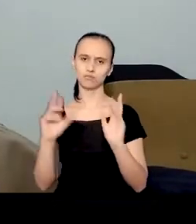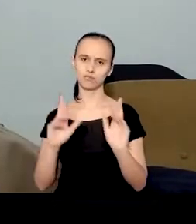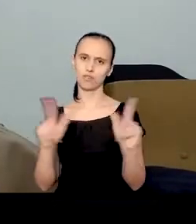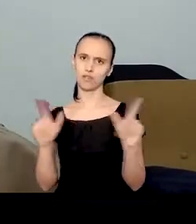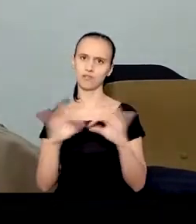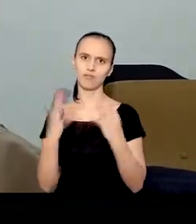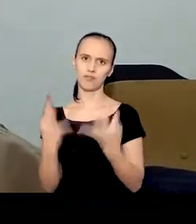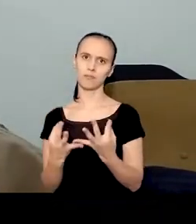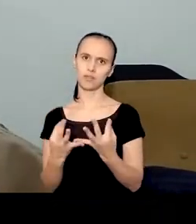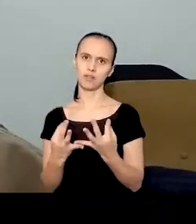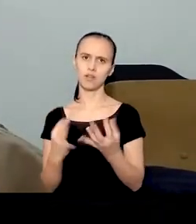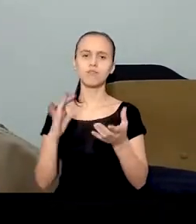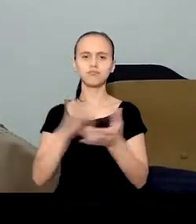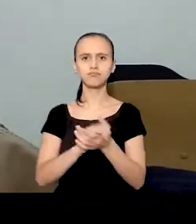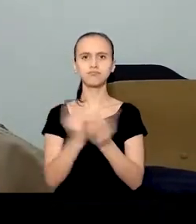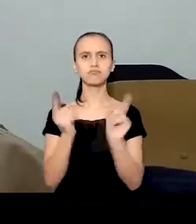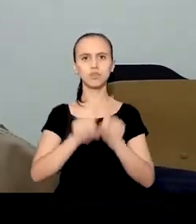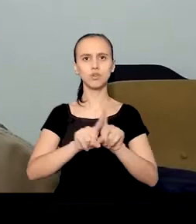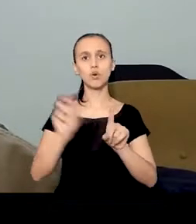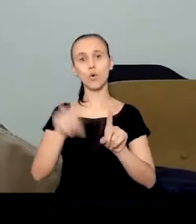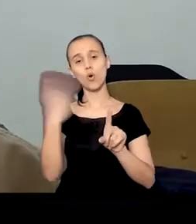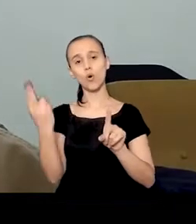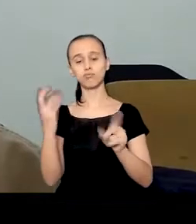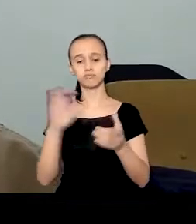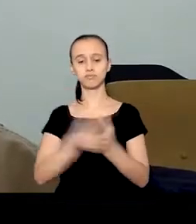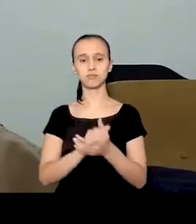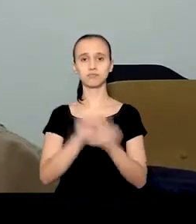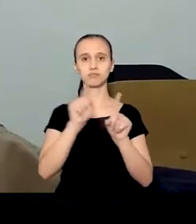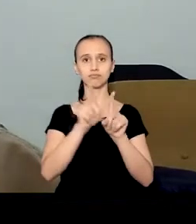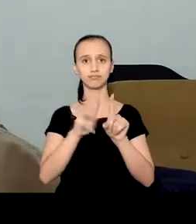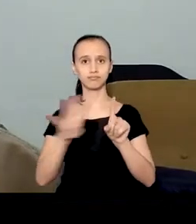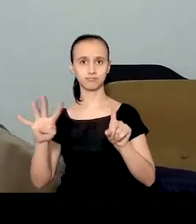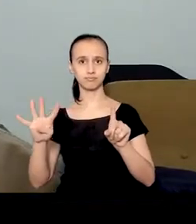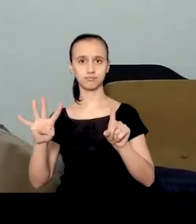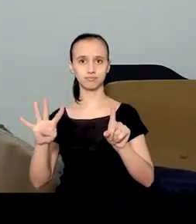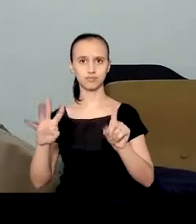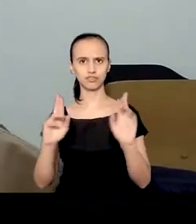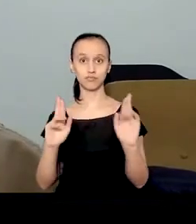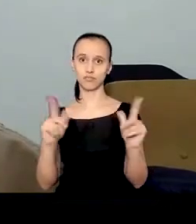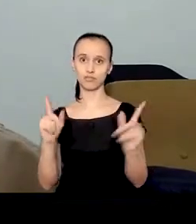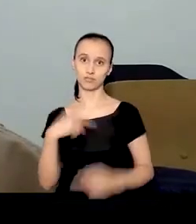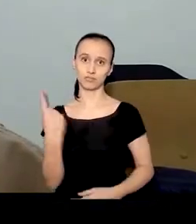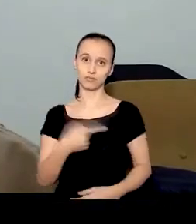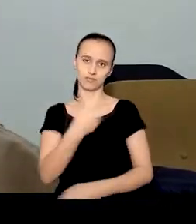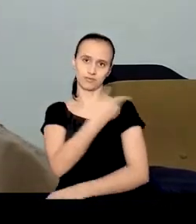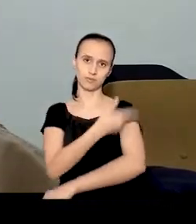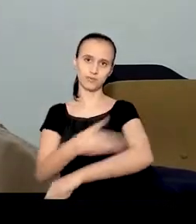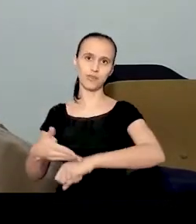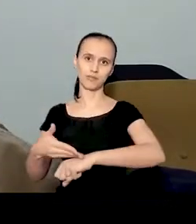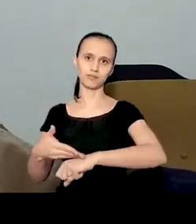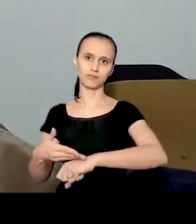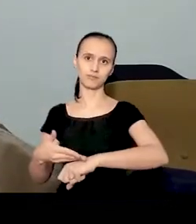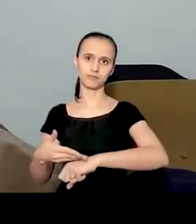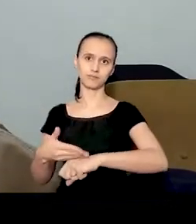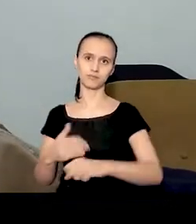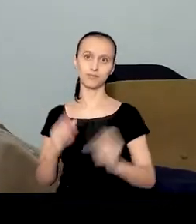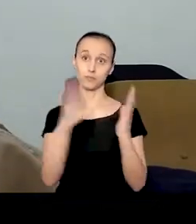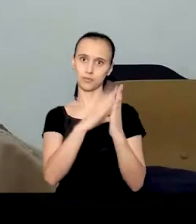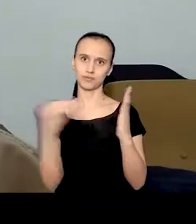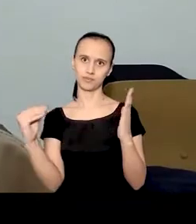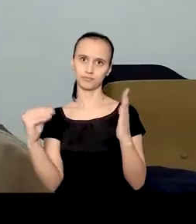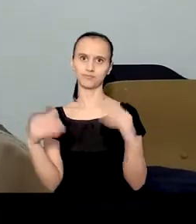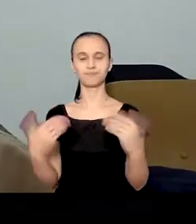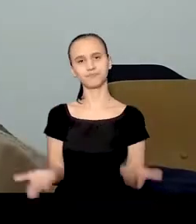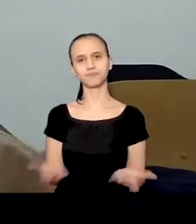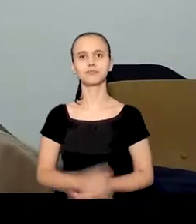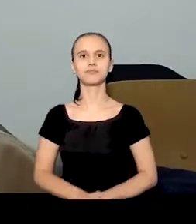diferente, podendo ser monogâmica, mas também podendo ser poligâmica, né? Diferenciando-se assim daquilo que nós vamos entender hoje por família, ou